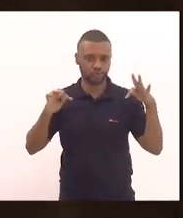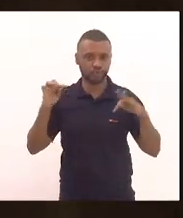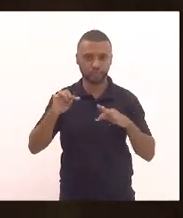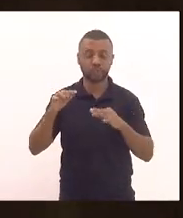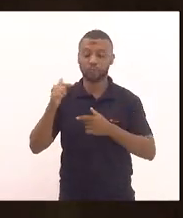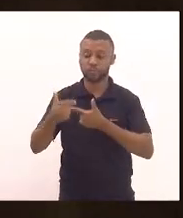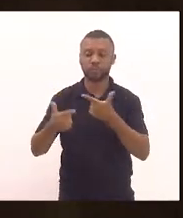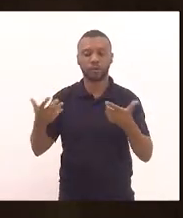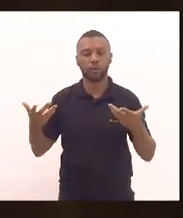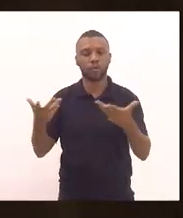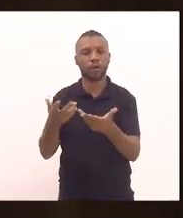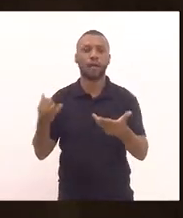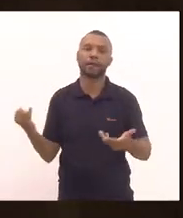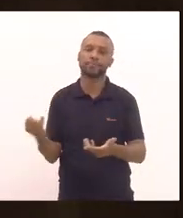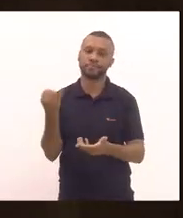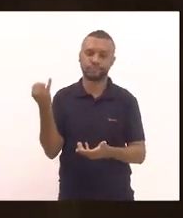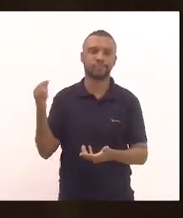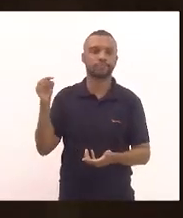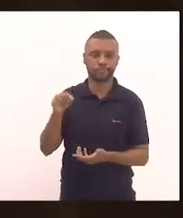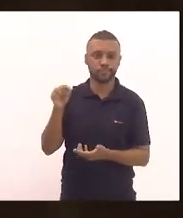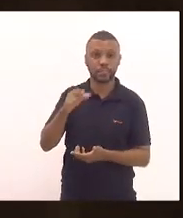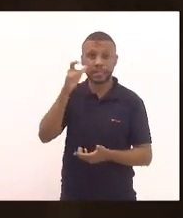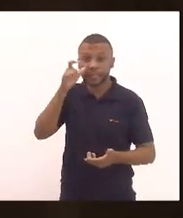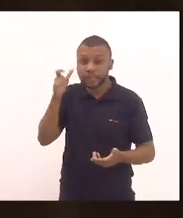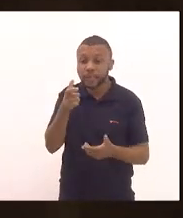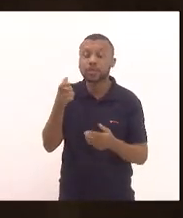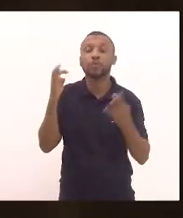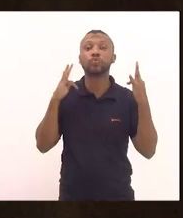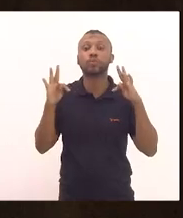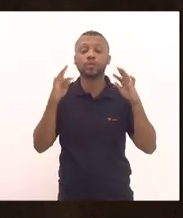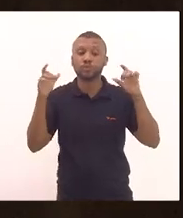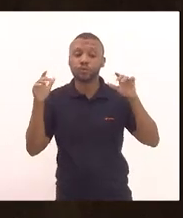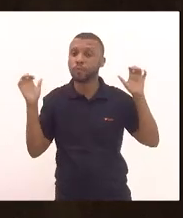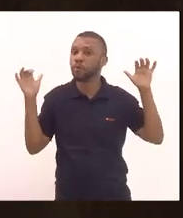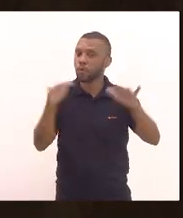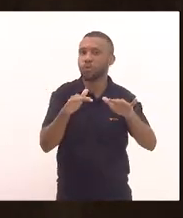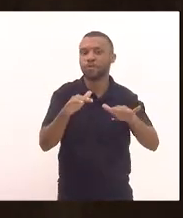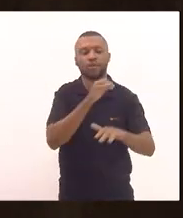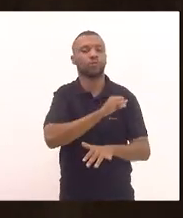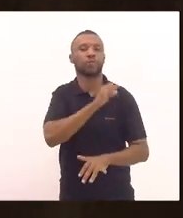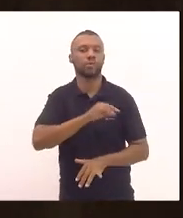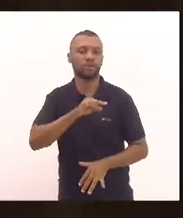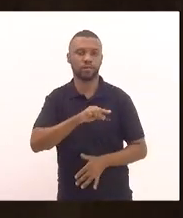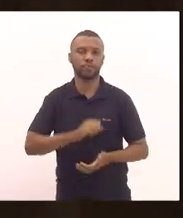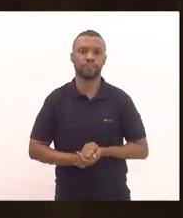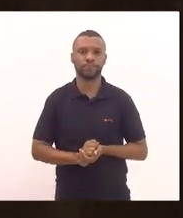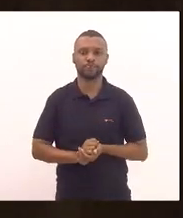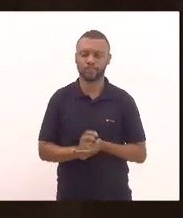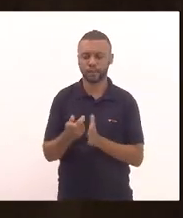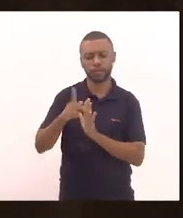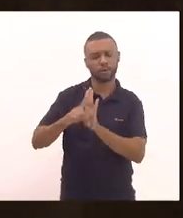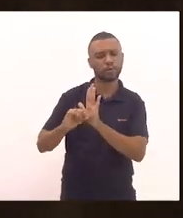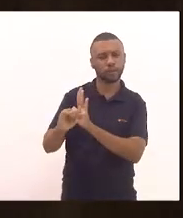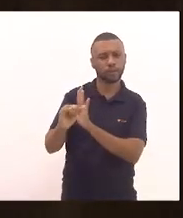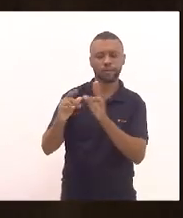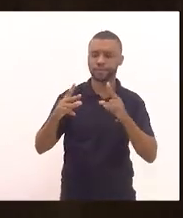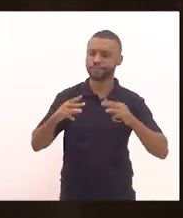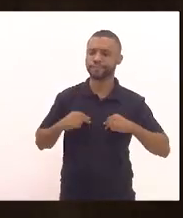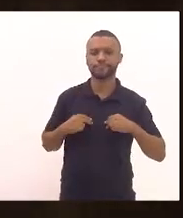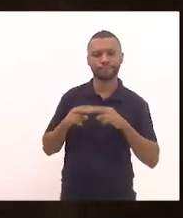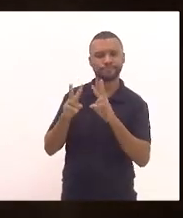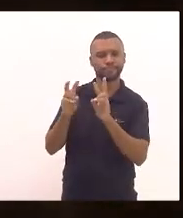atividade essencial e relevante interesse turístico no estado do Rio de Janeiro. O presente projeto de lei é